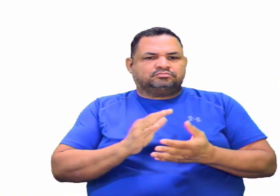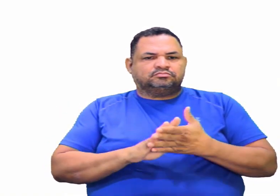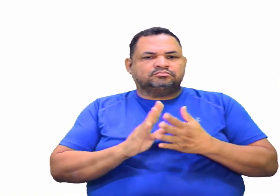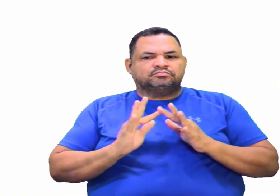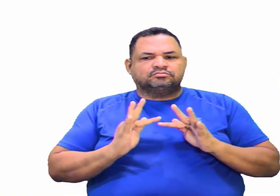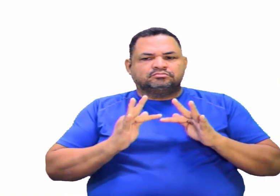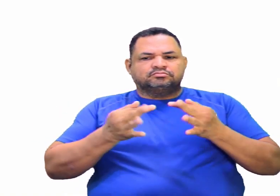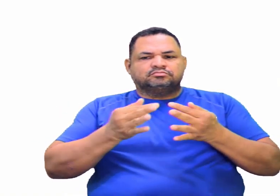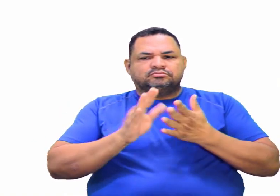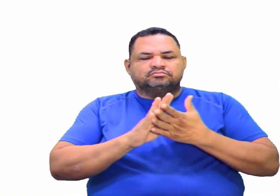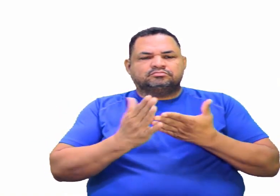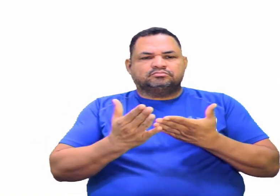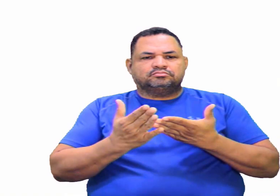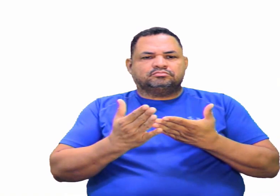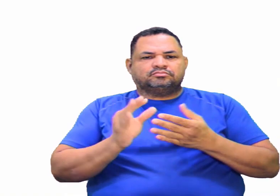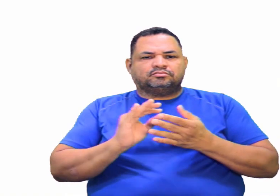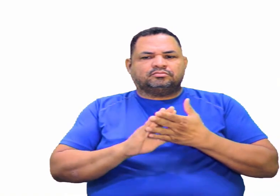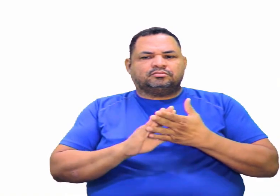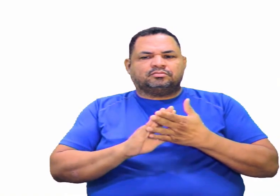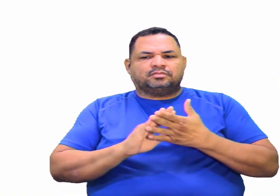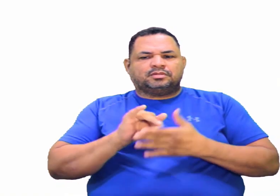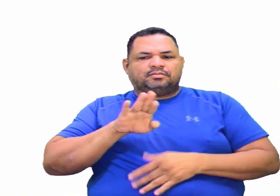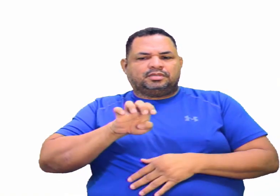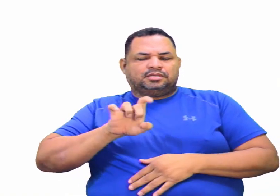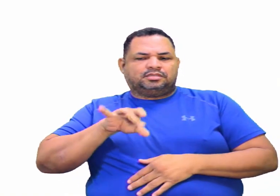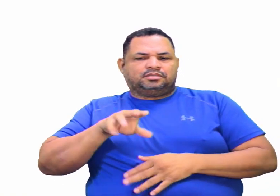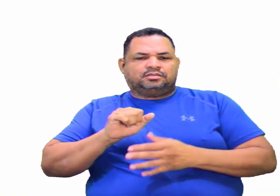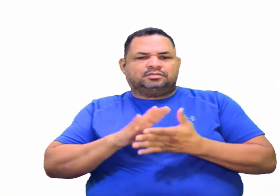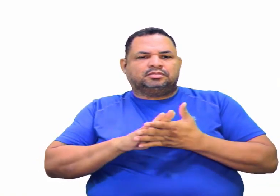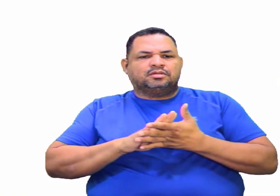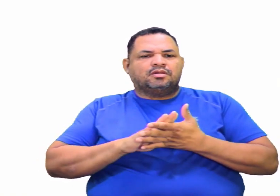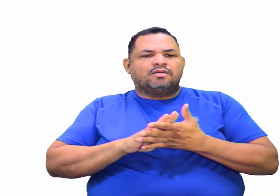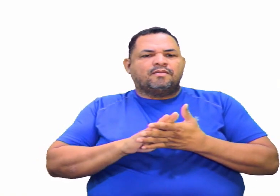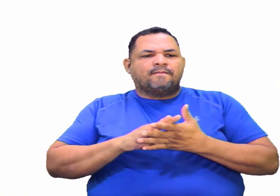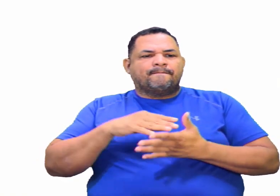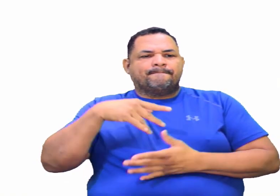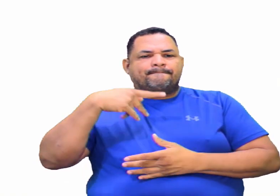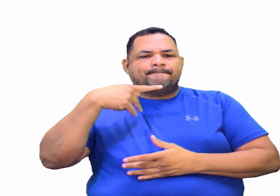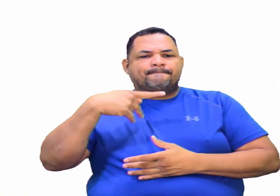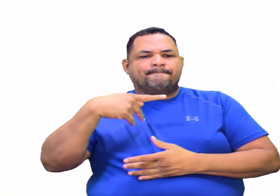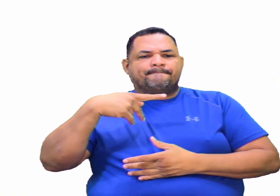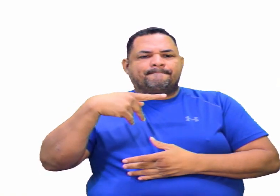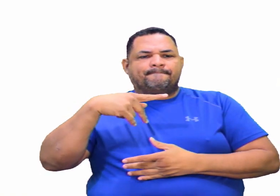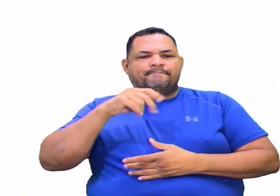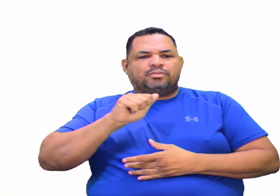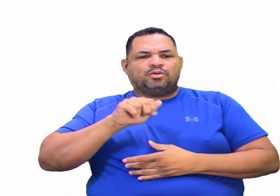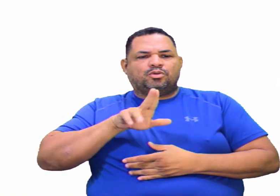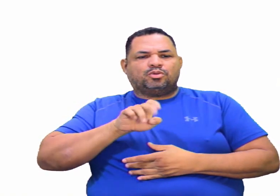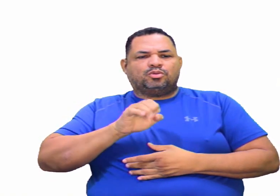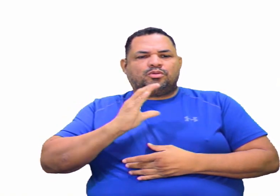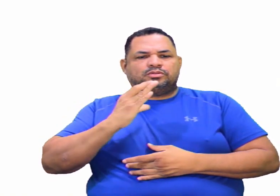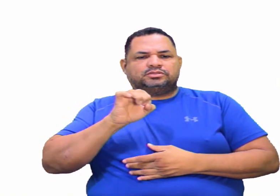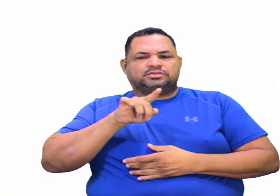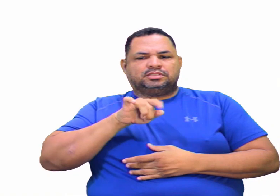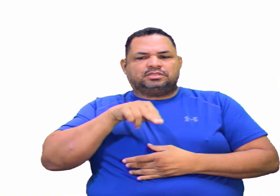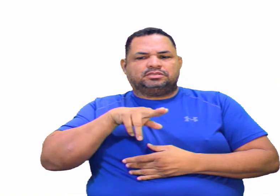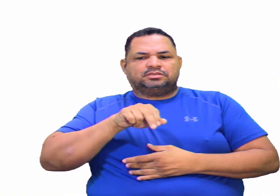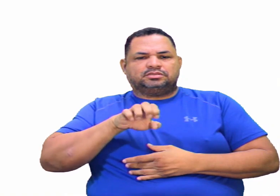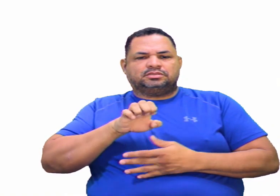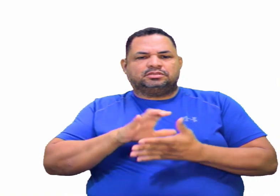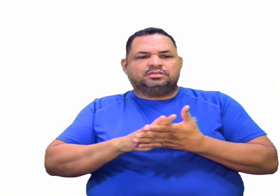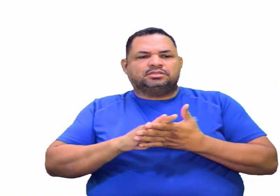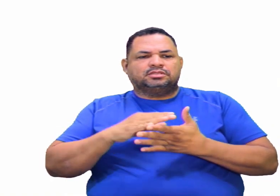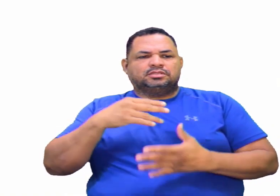no finalzinho do impressionismo, né? Então, o Paul Cézanne, o Georges Pierre